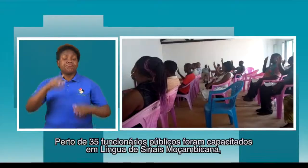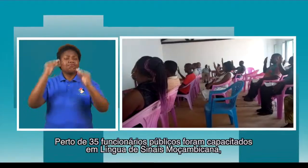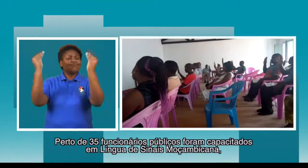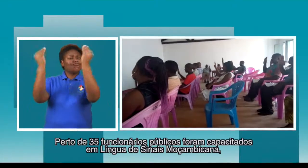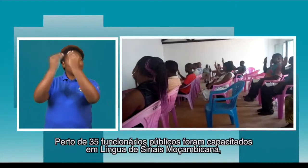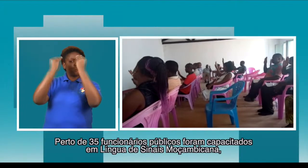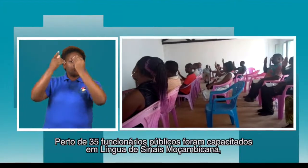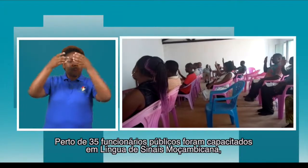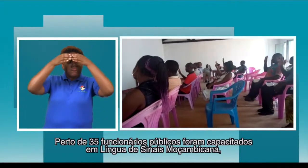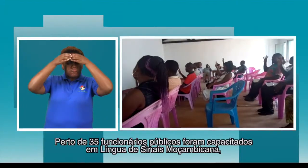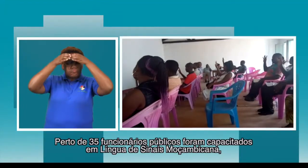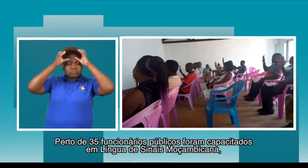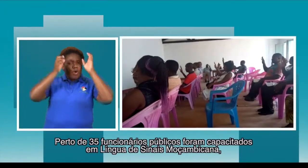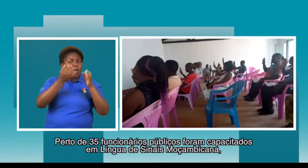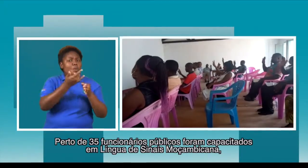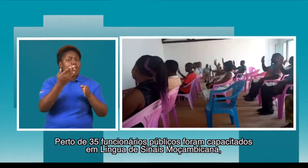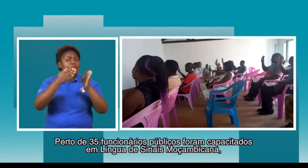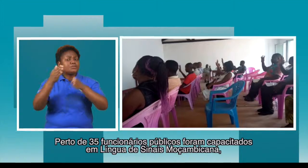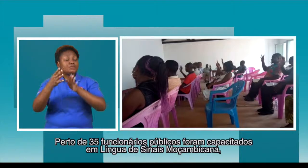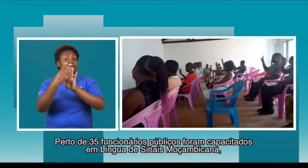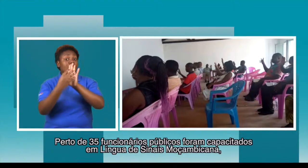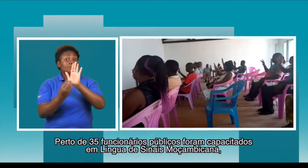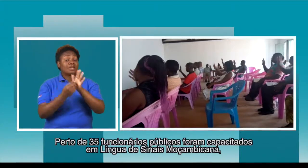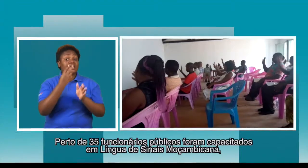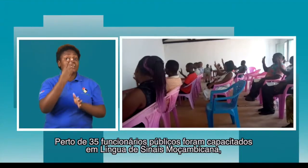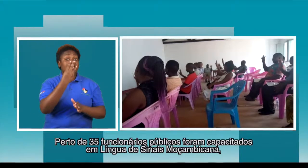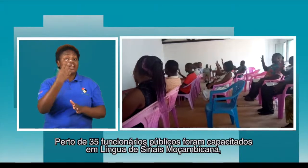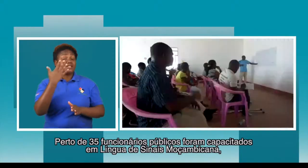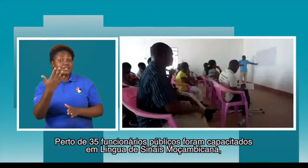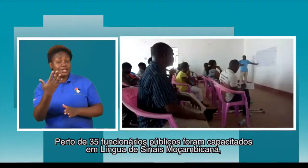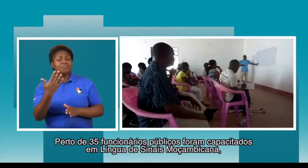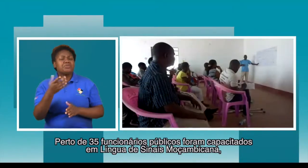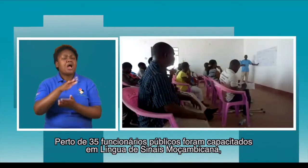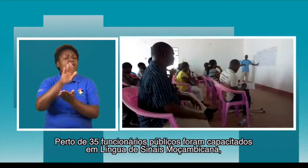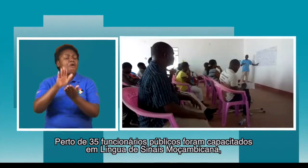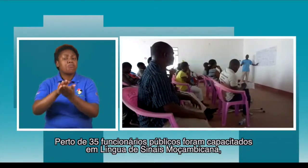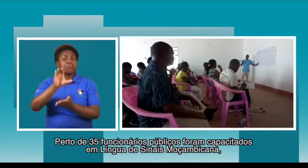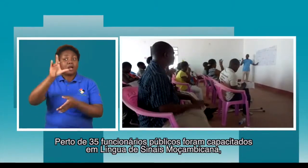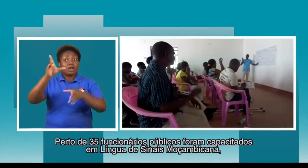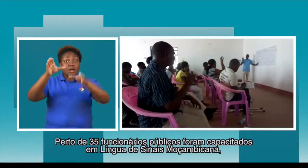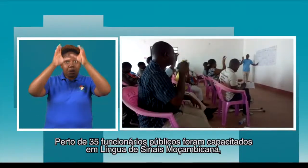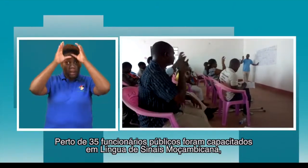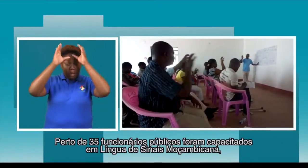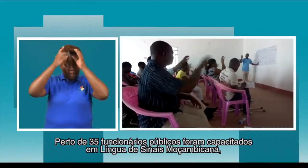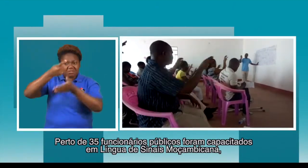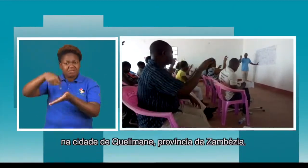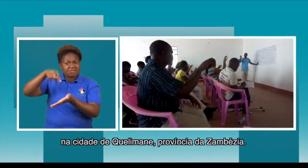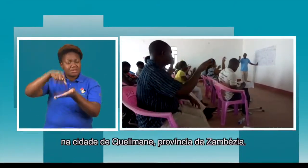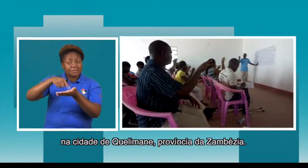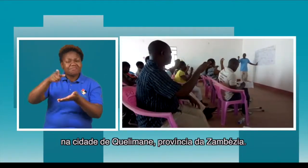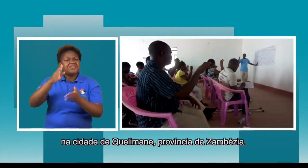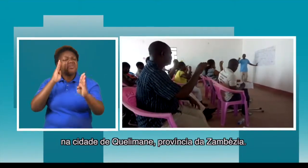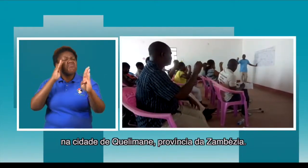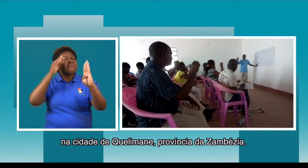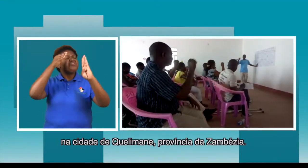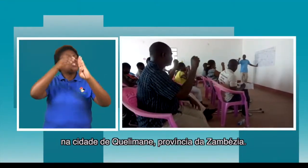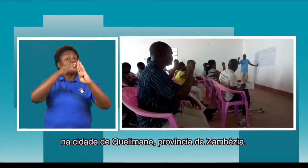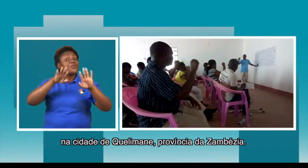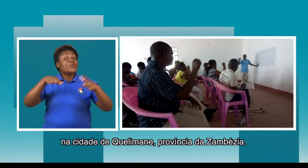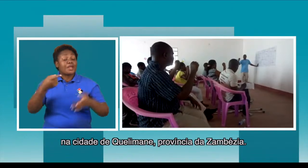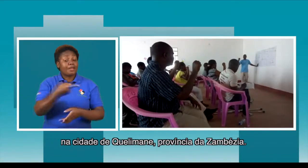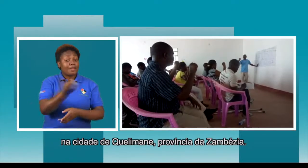Perto de 35 funcionários públicos foram capacitados em língua de sinais de Moçambique, na cidade de Climane,